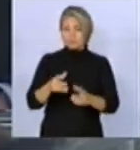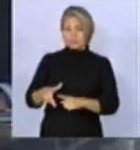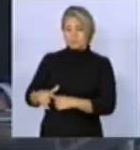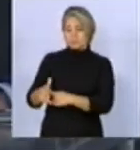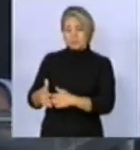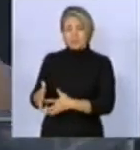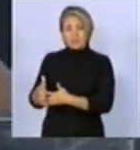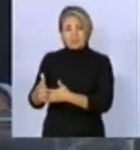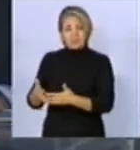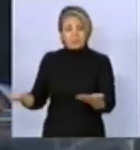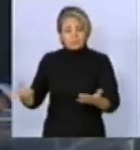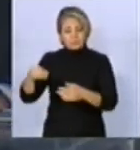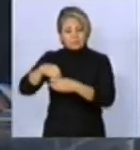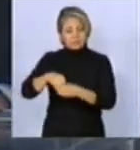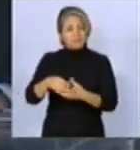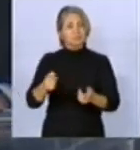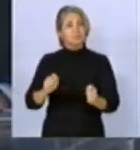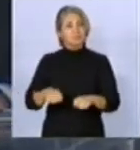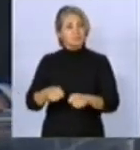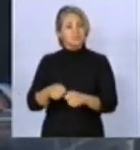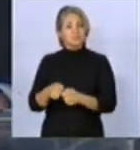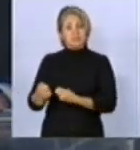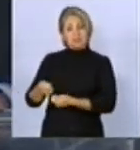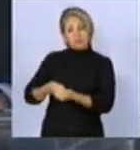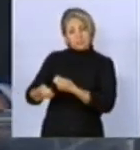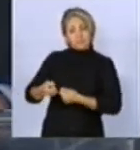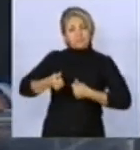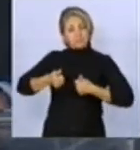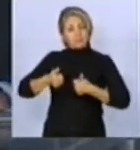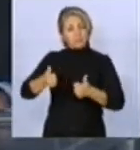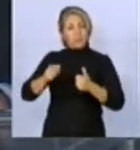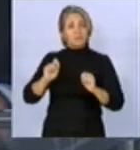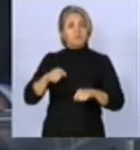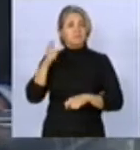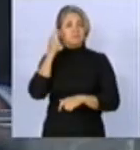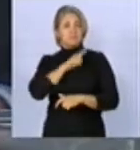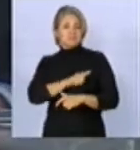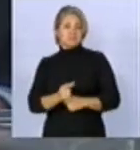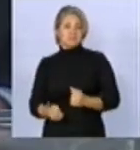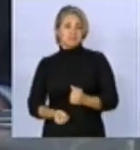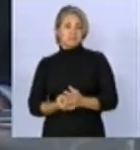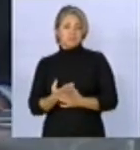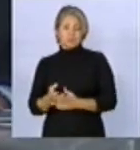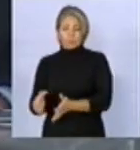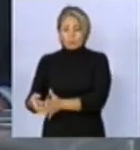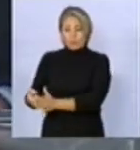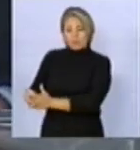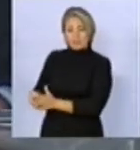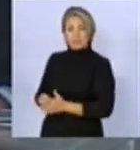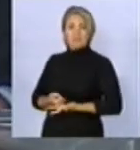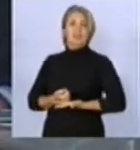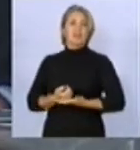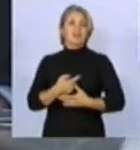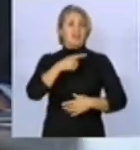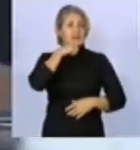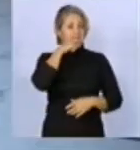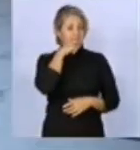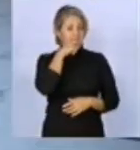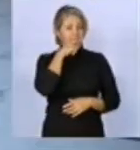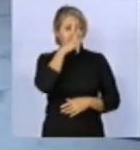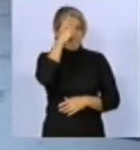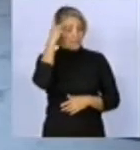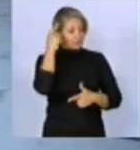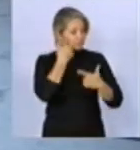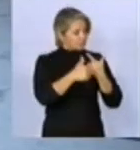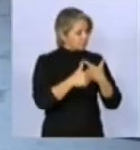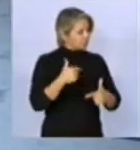no mercado que seja economicamente viável para se produzir clássico de cana o trabalhador como